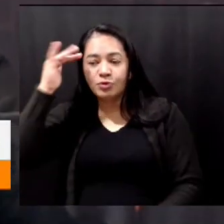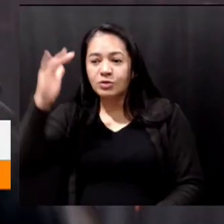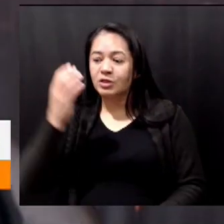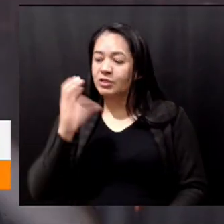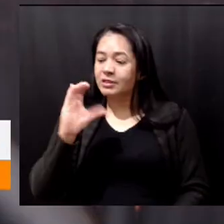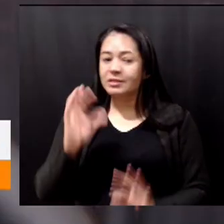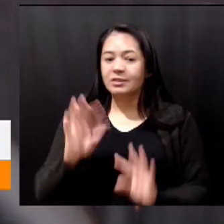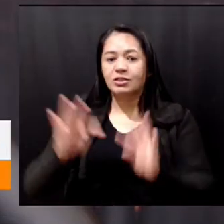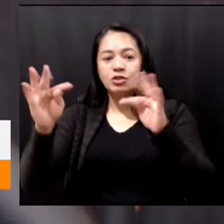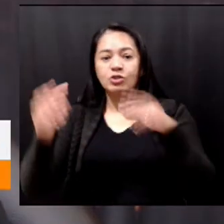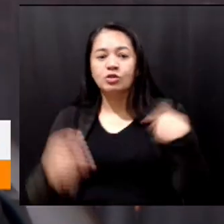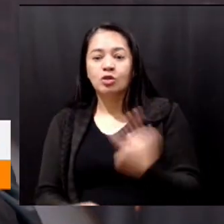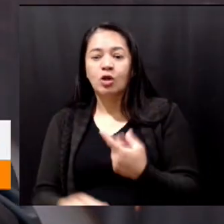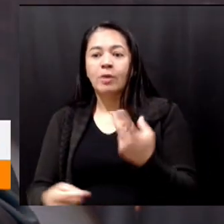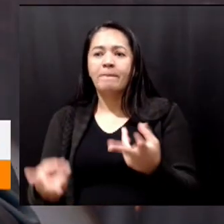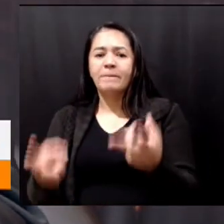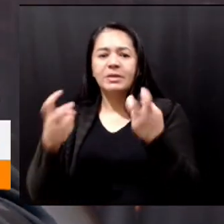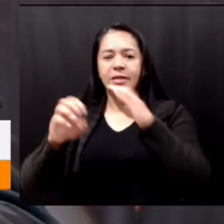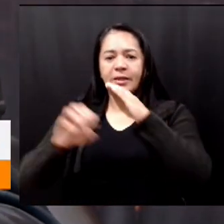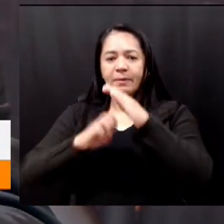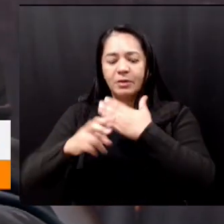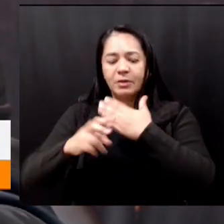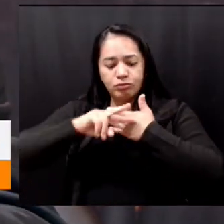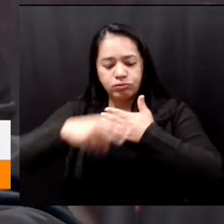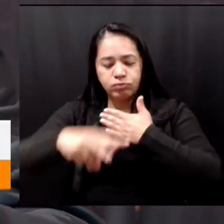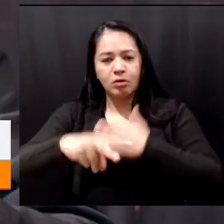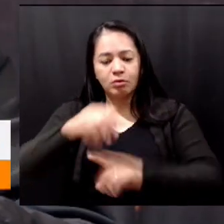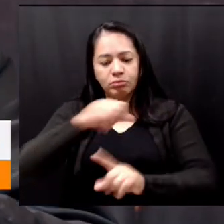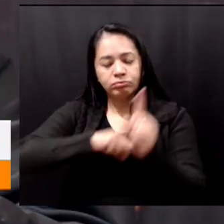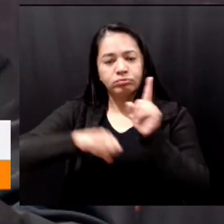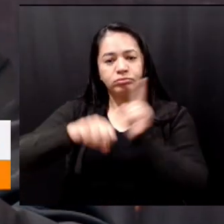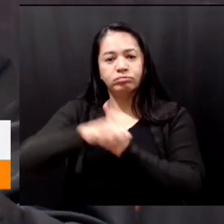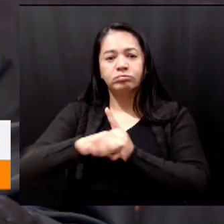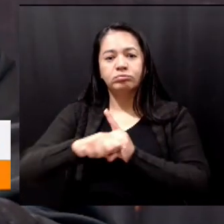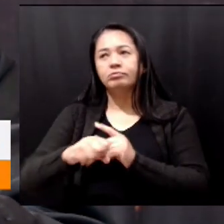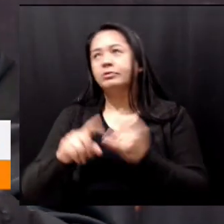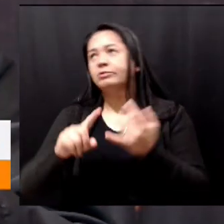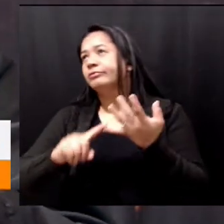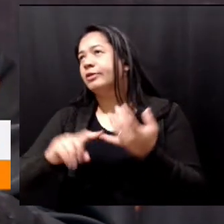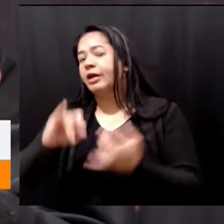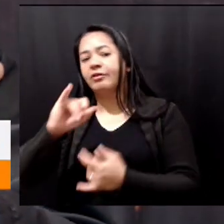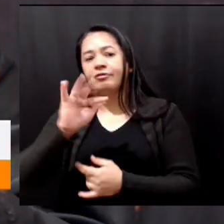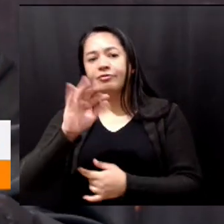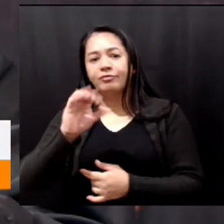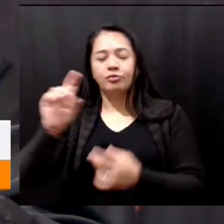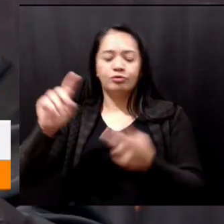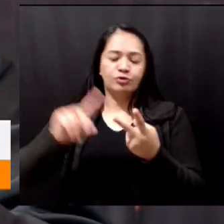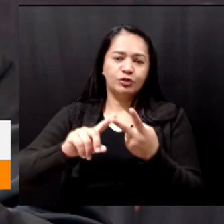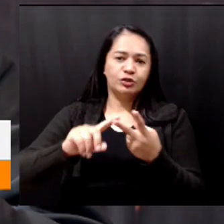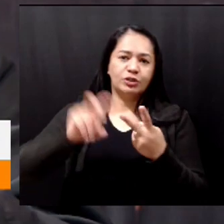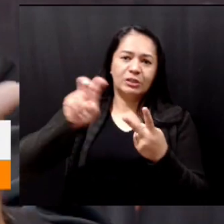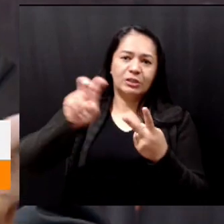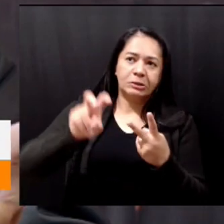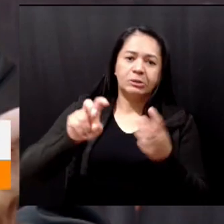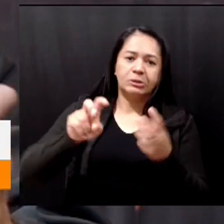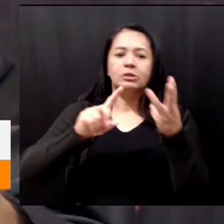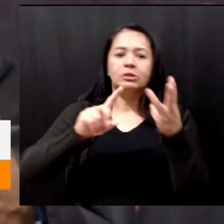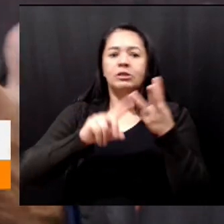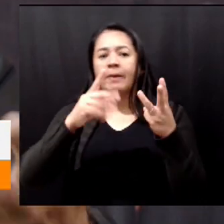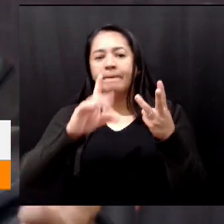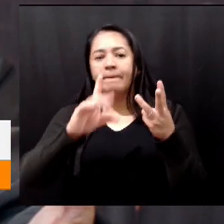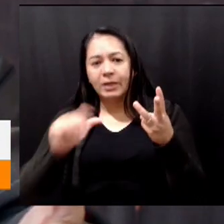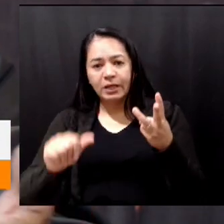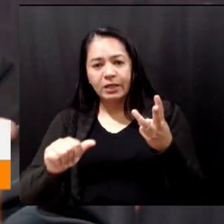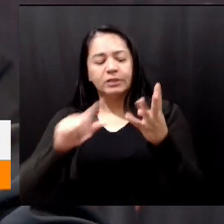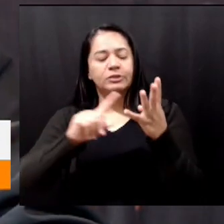que impactam a sociedade. Estou falando de iFood, estou falando de Quinto Andar, estou falando da Padtech, que é lá do CPQD, que faz